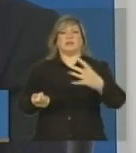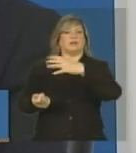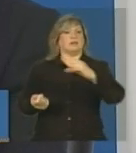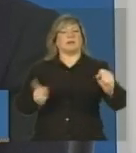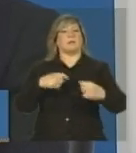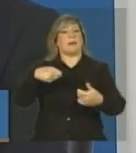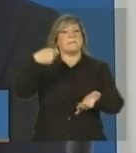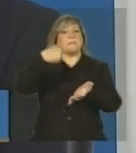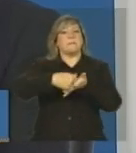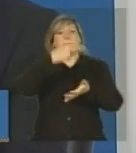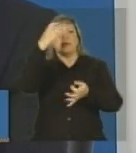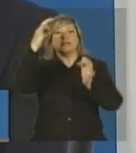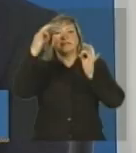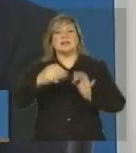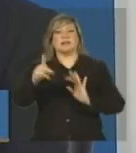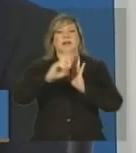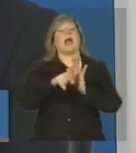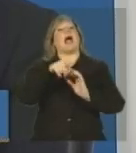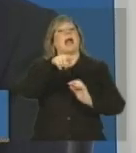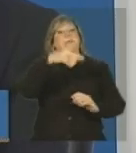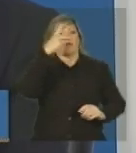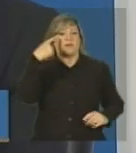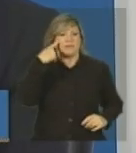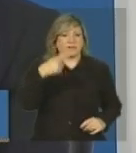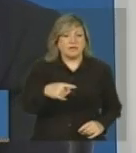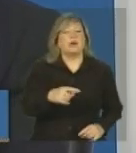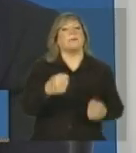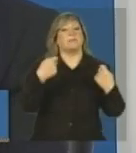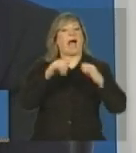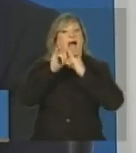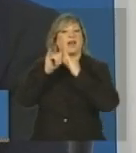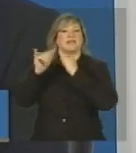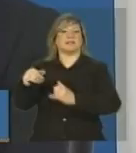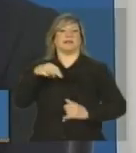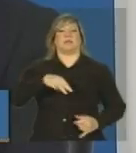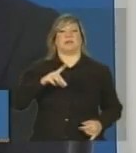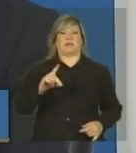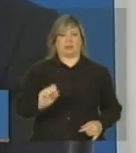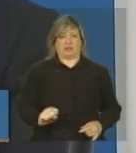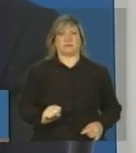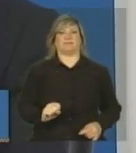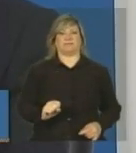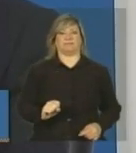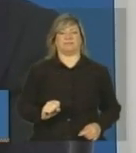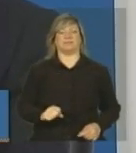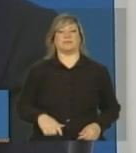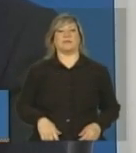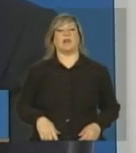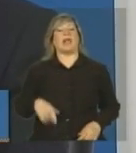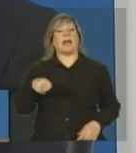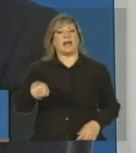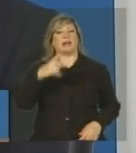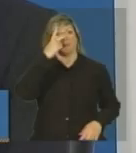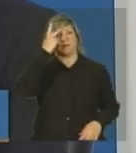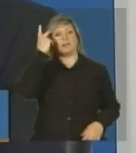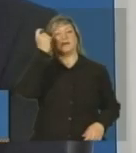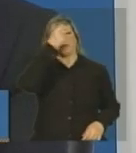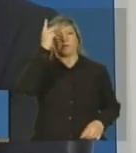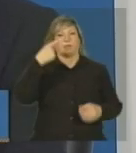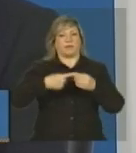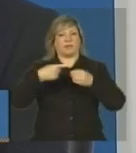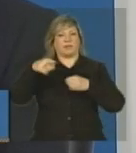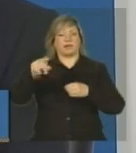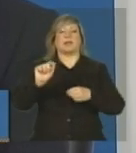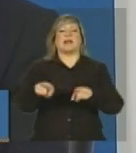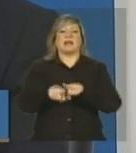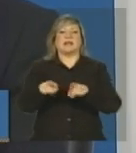recebidos indevidamente, ele nos aciona, ele deve nos acionar. Além disso, ele recebe regularmente ofícios